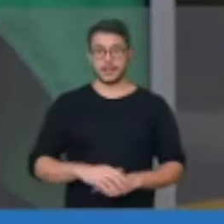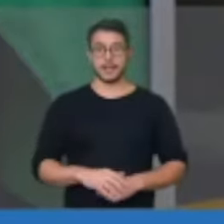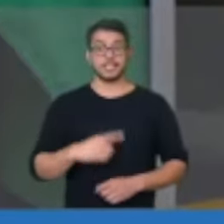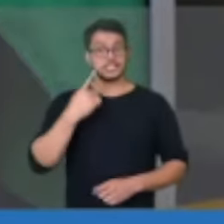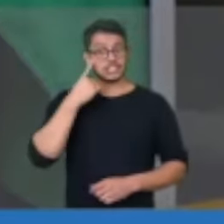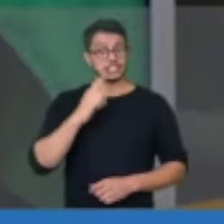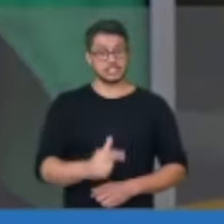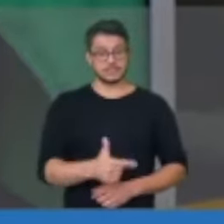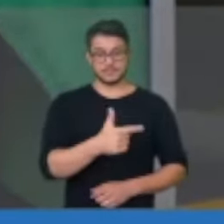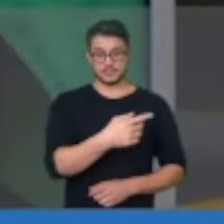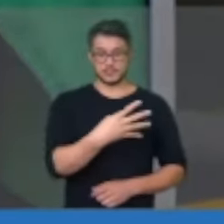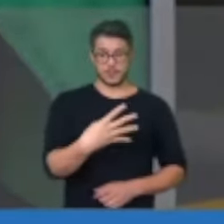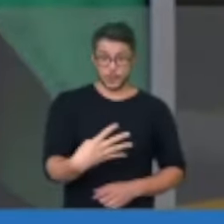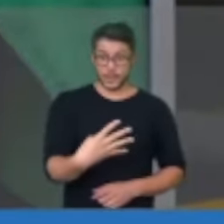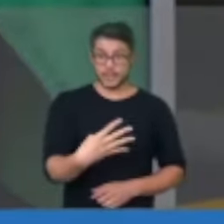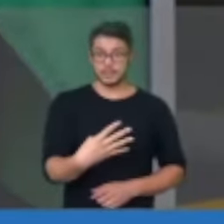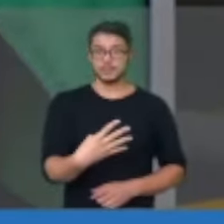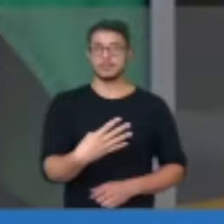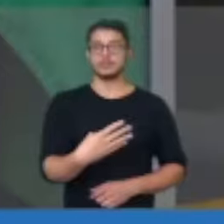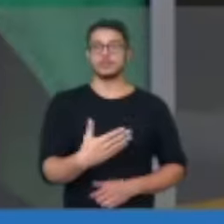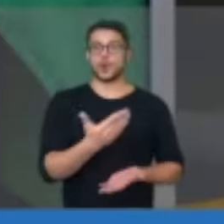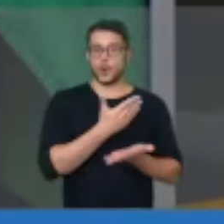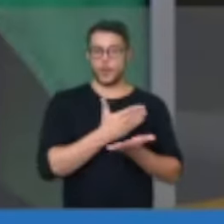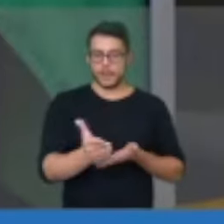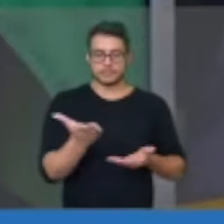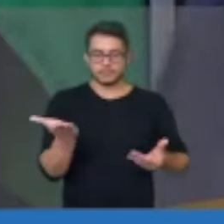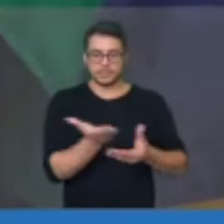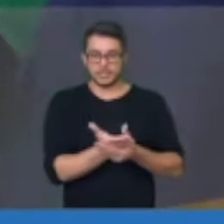dia 18, autoriza a busca e apreensão.